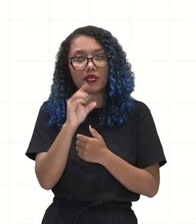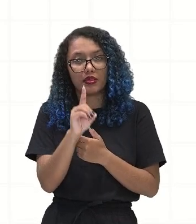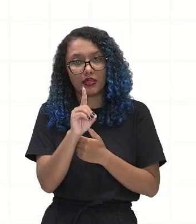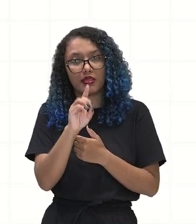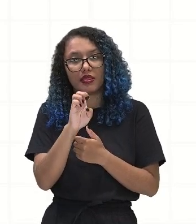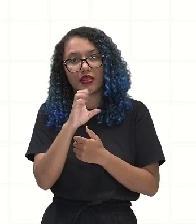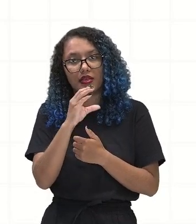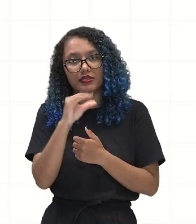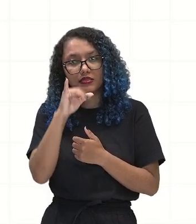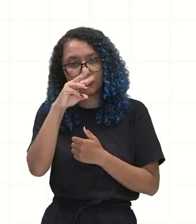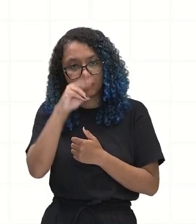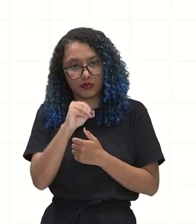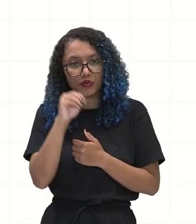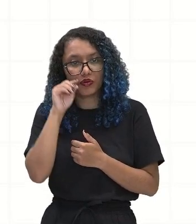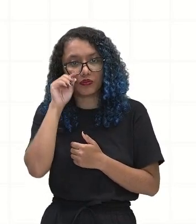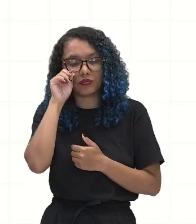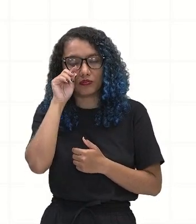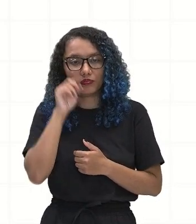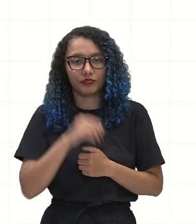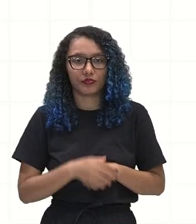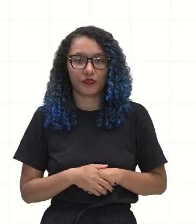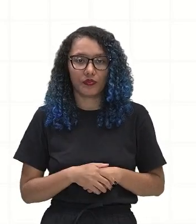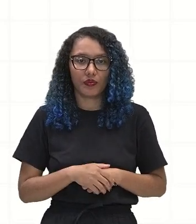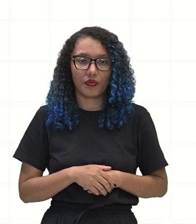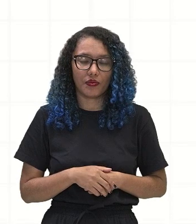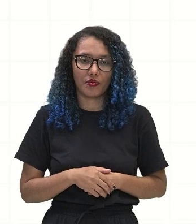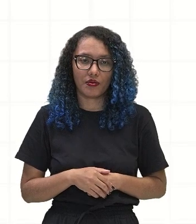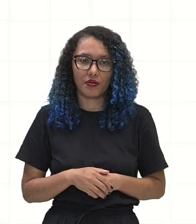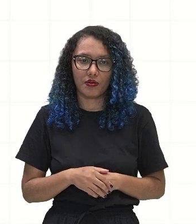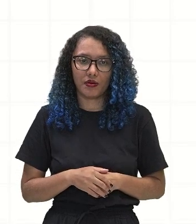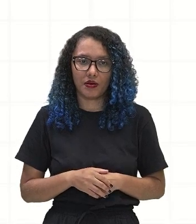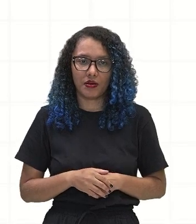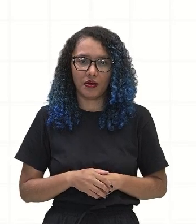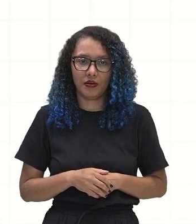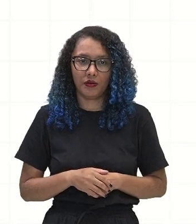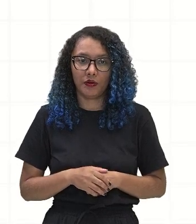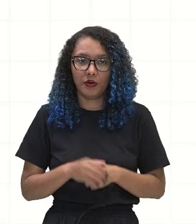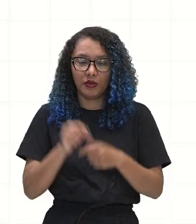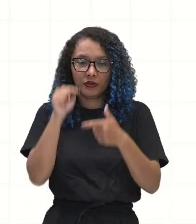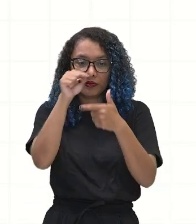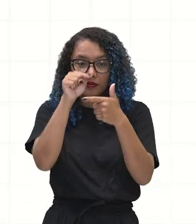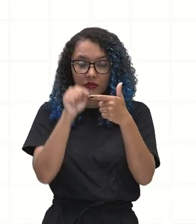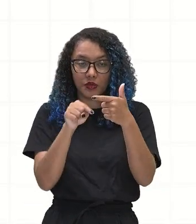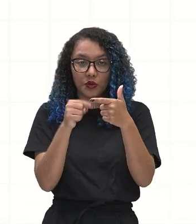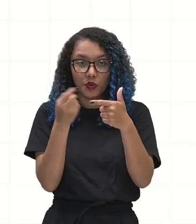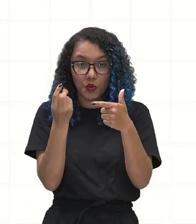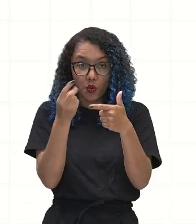Ó, dividido por 10 e dividido por 10.